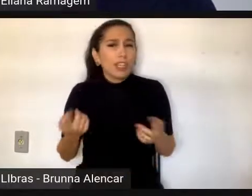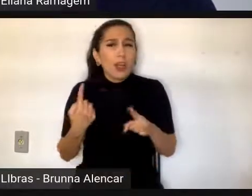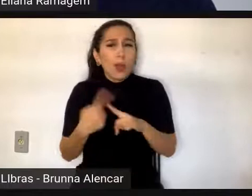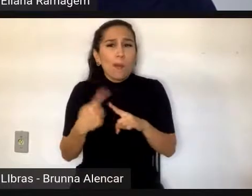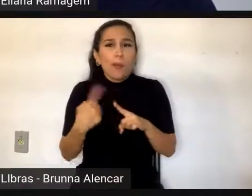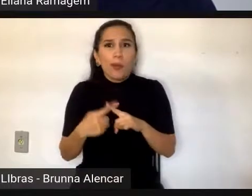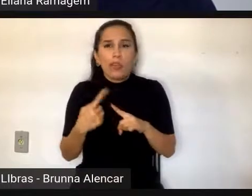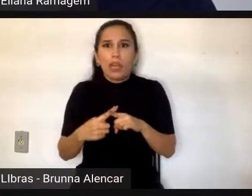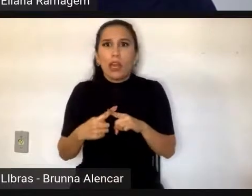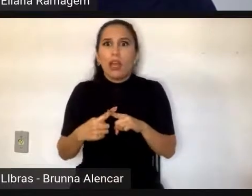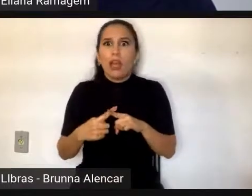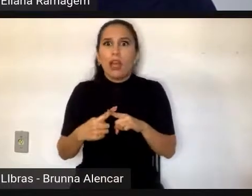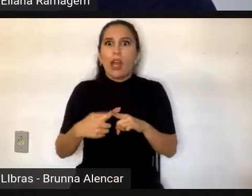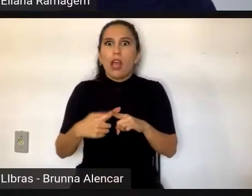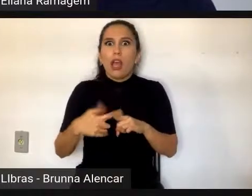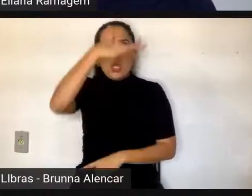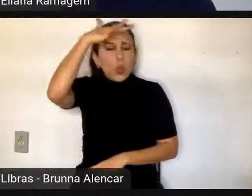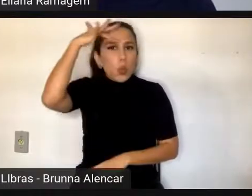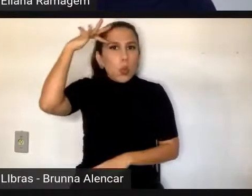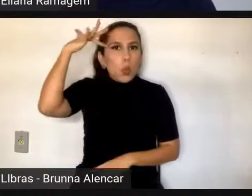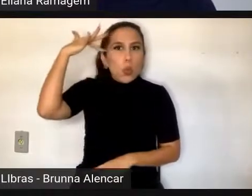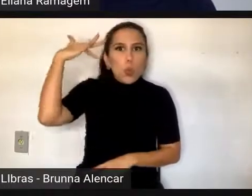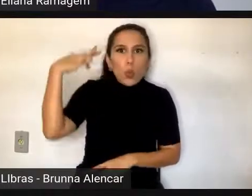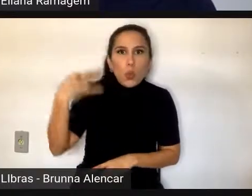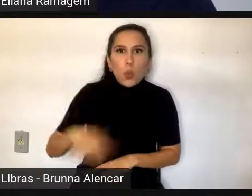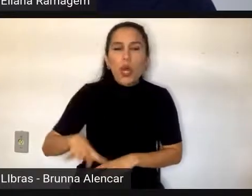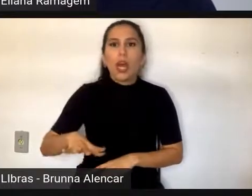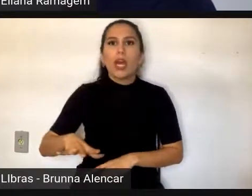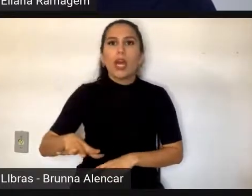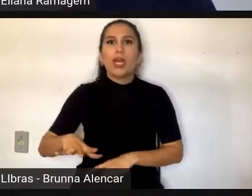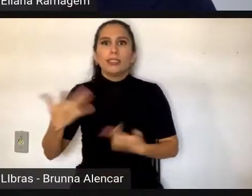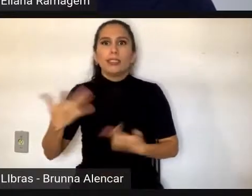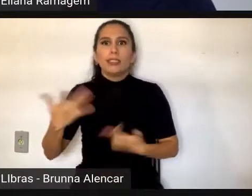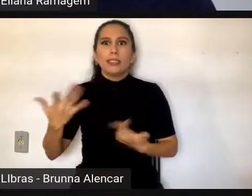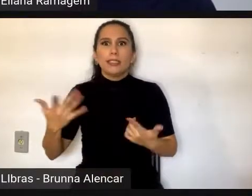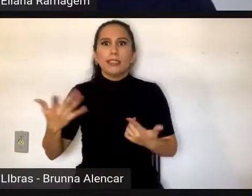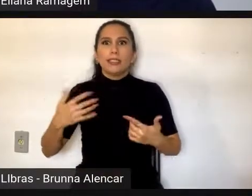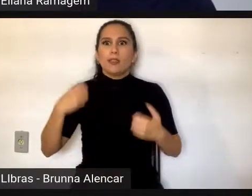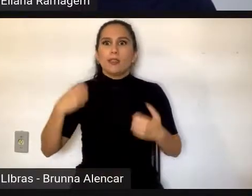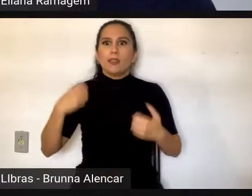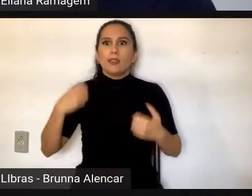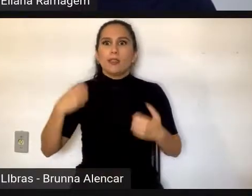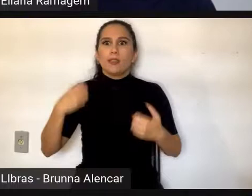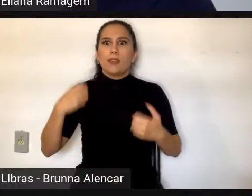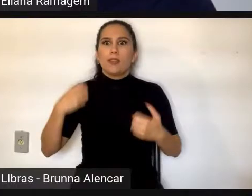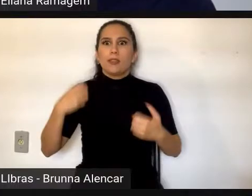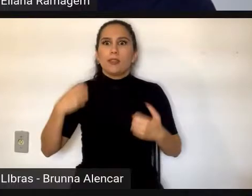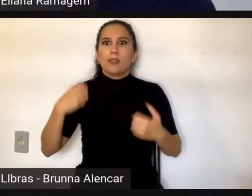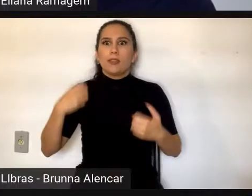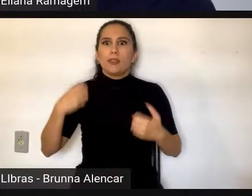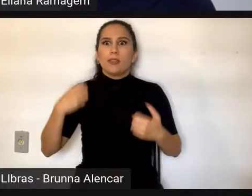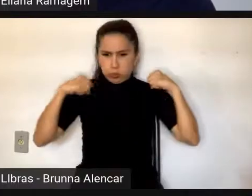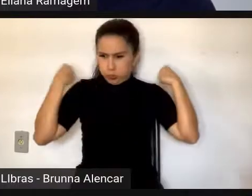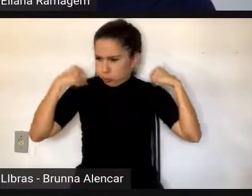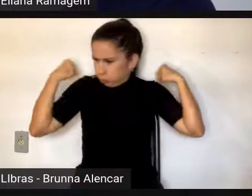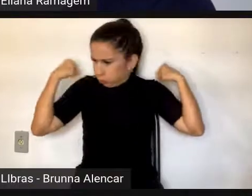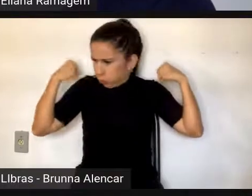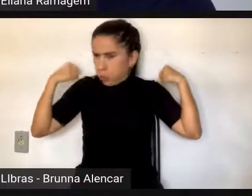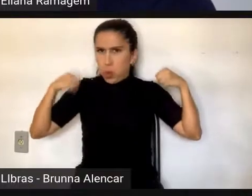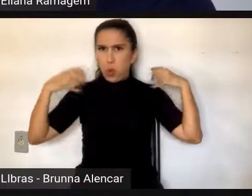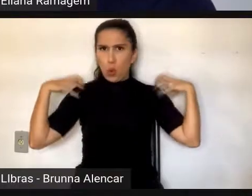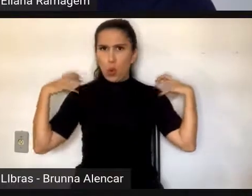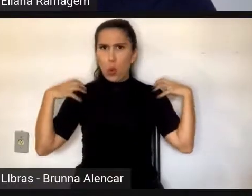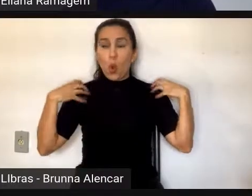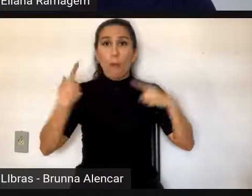penosa. Se você for imaginar que o nosso corpo ele